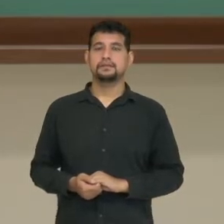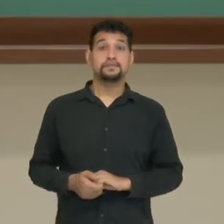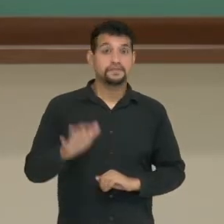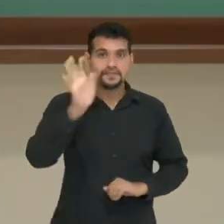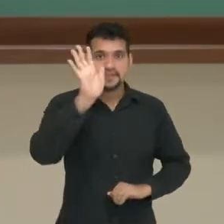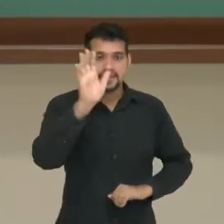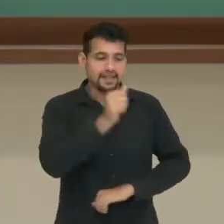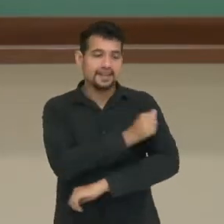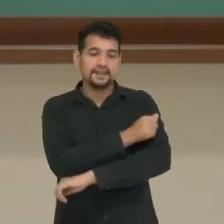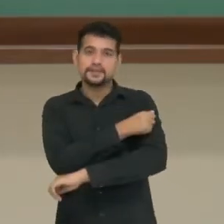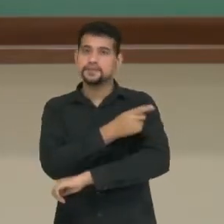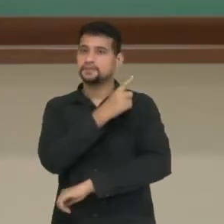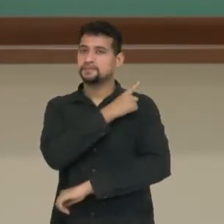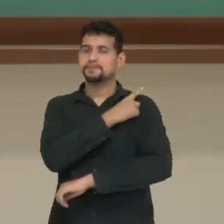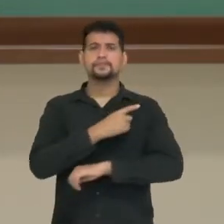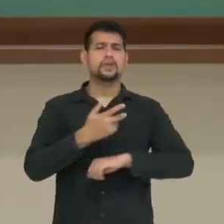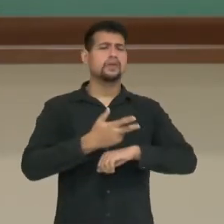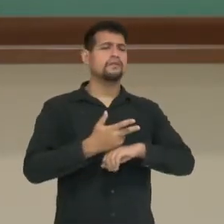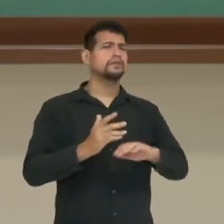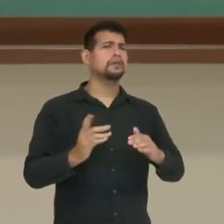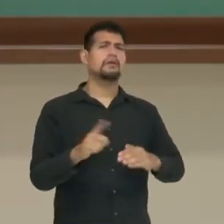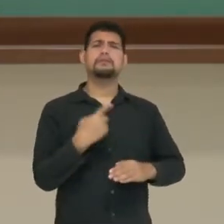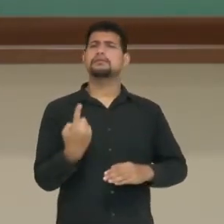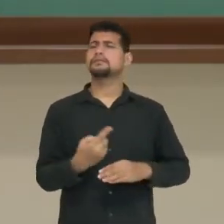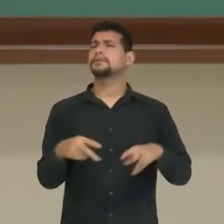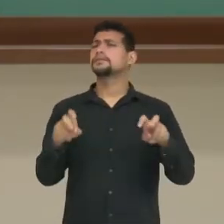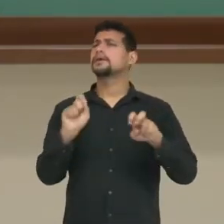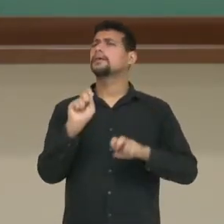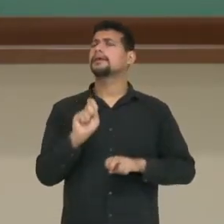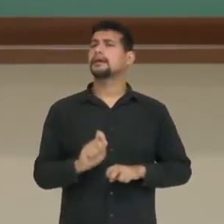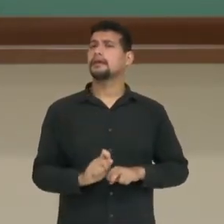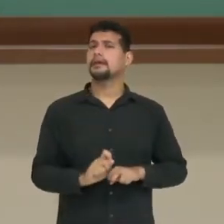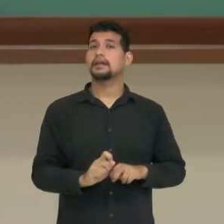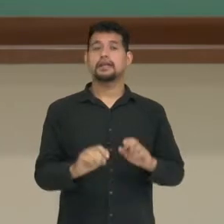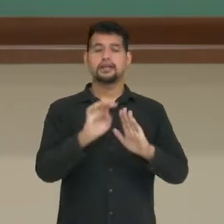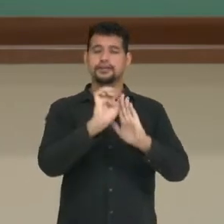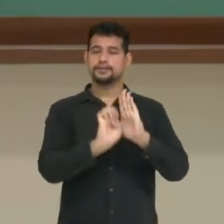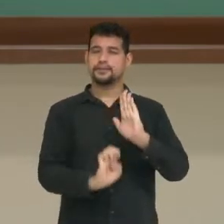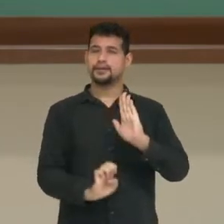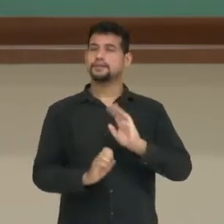Olá, estudantes da primeira série. Nesse vídeo vamos falar sobre editorial.